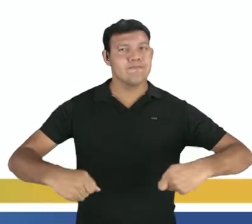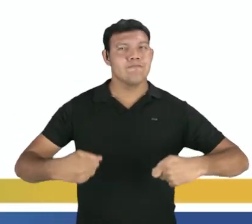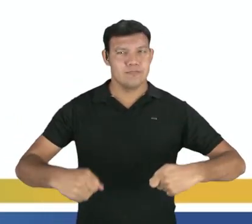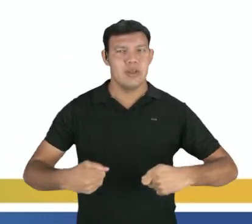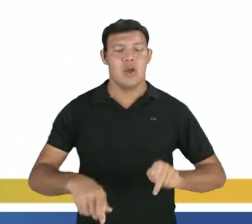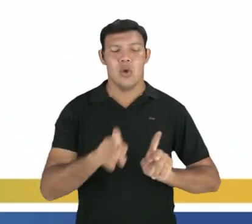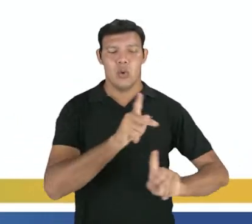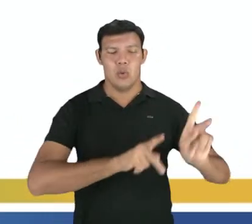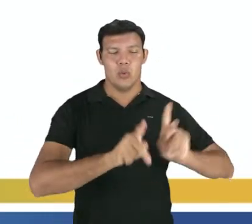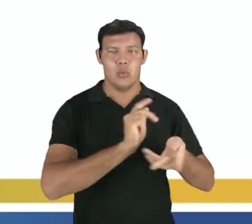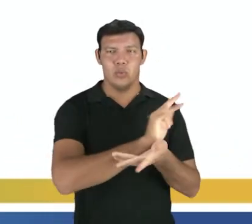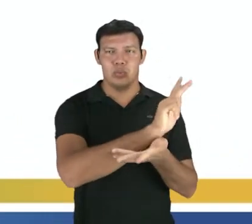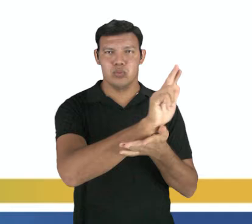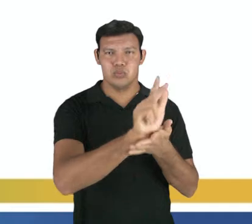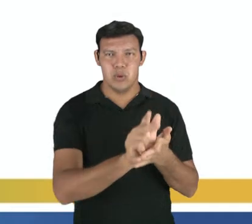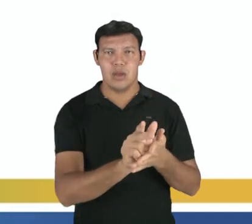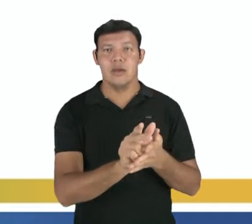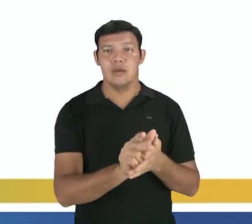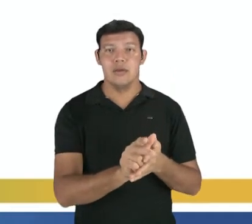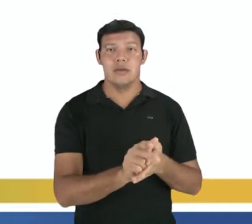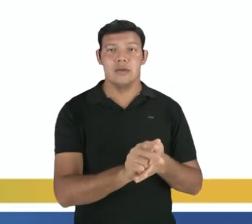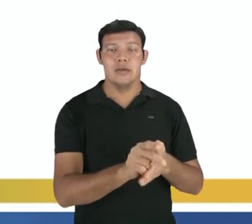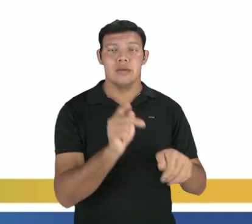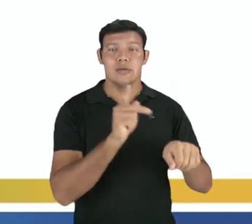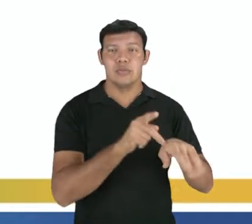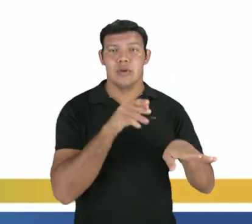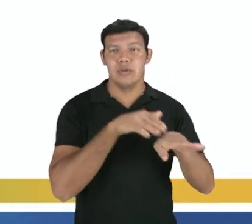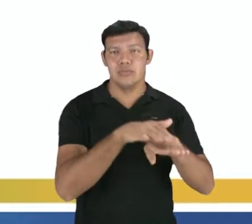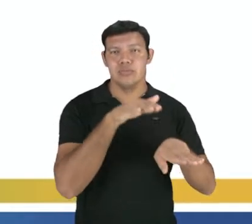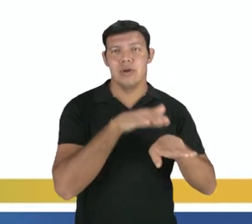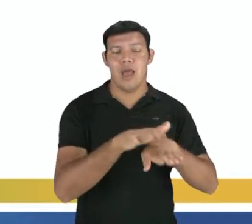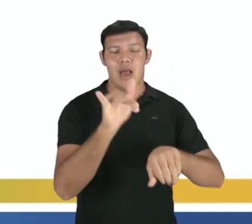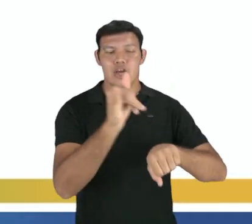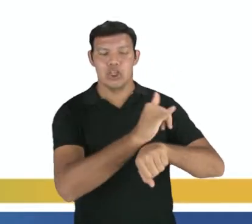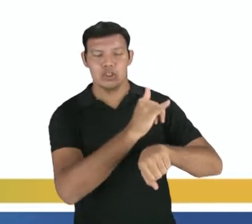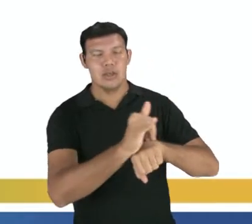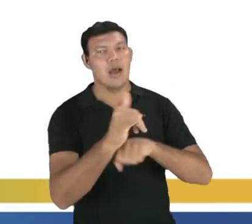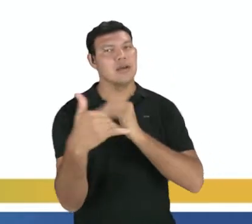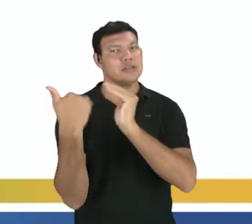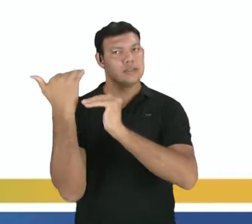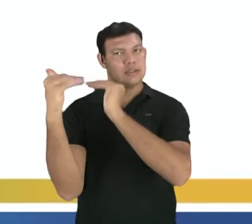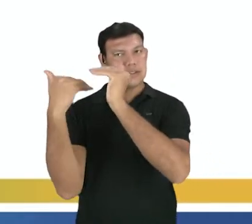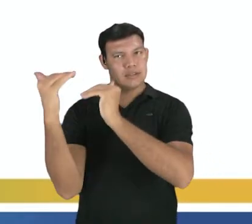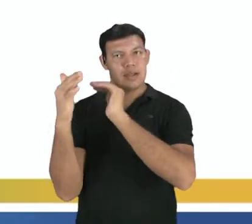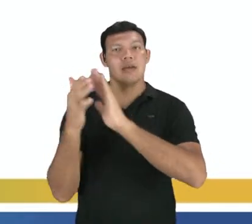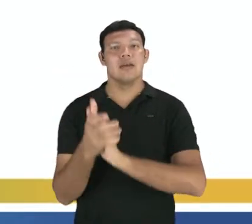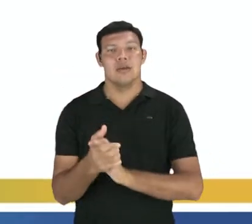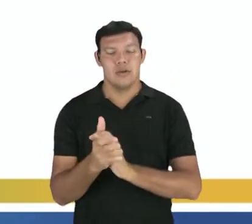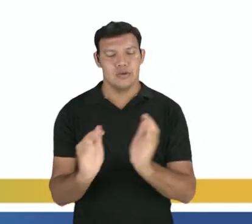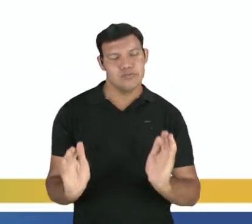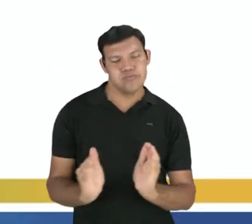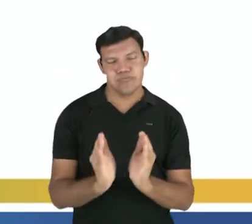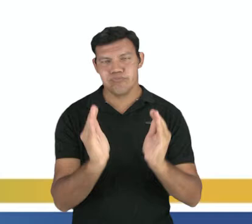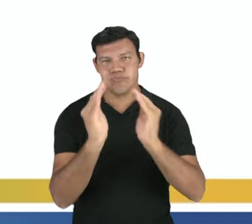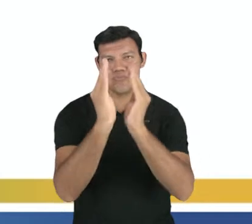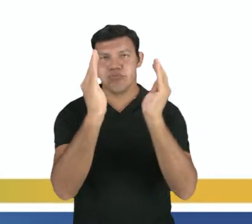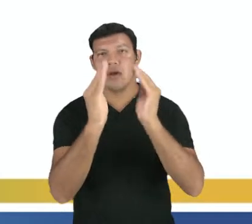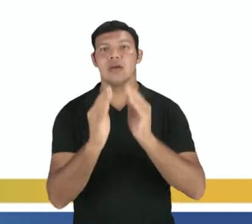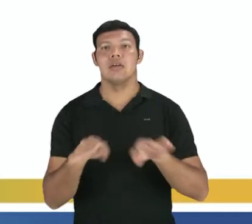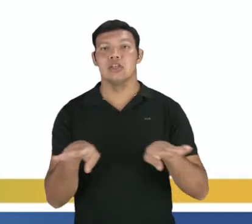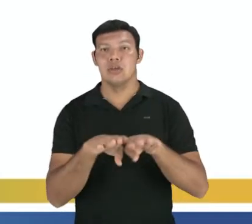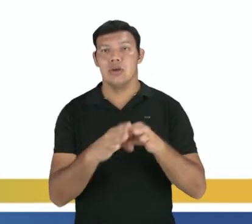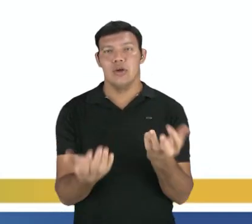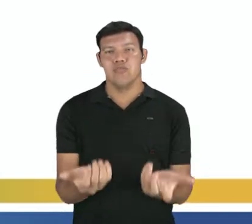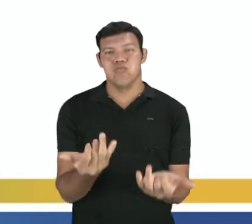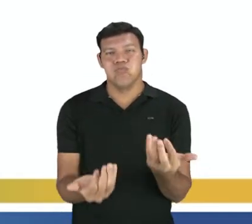diversos povos do Neolítico a desenvolver, então, essa técnica de dar forma à argila e aquecê-la no